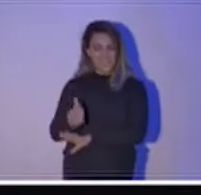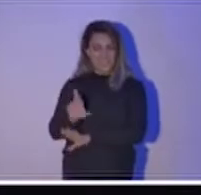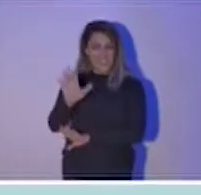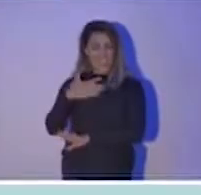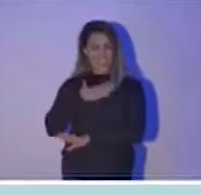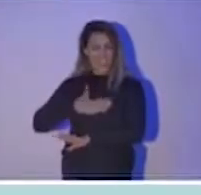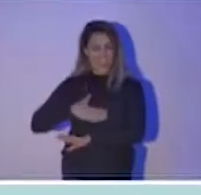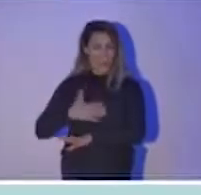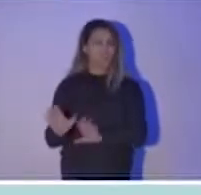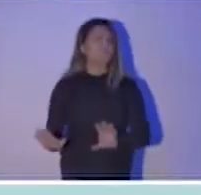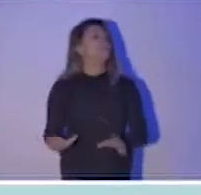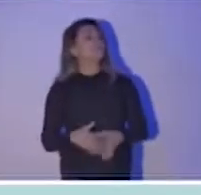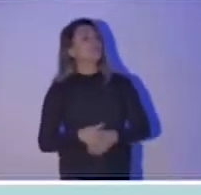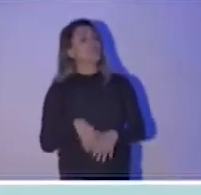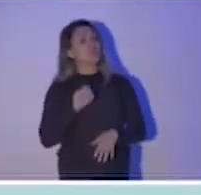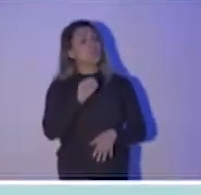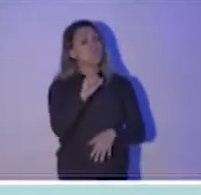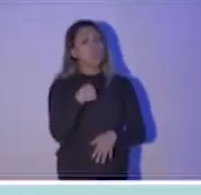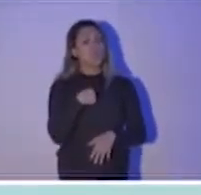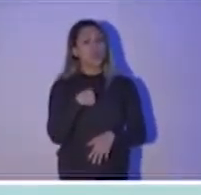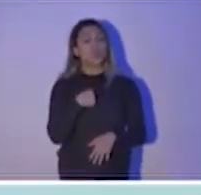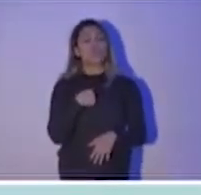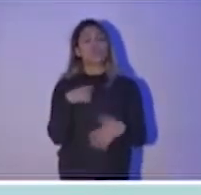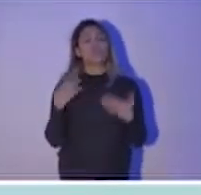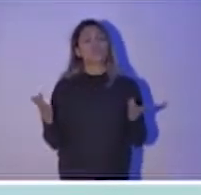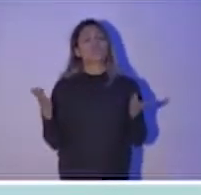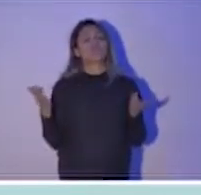lá. Se eu pudesse incluir